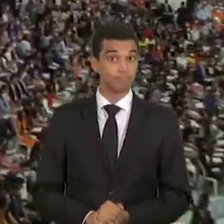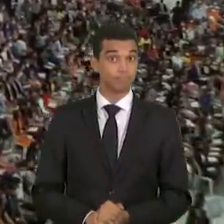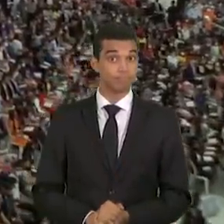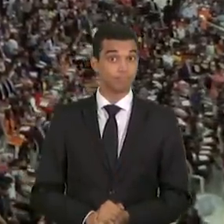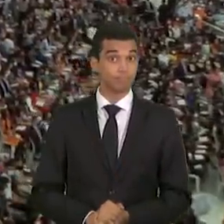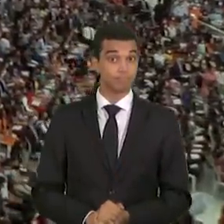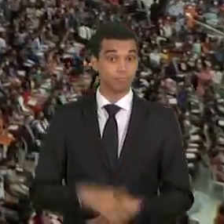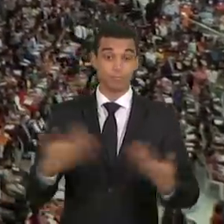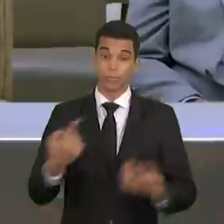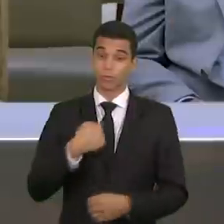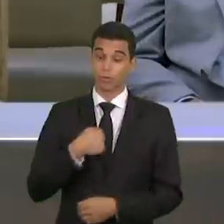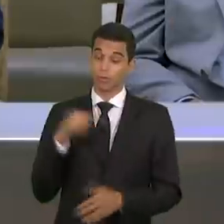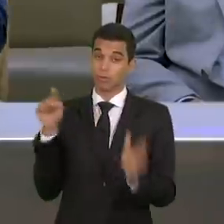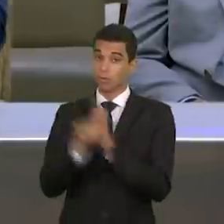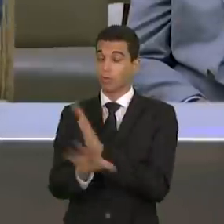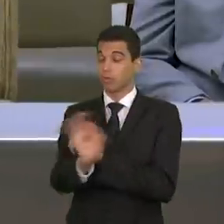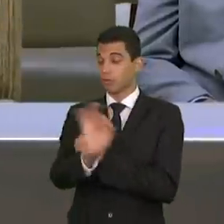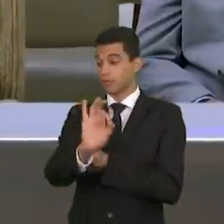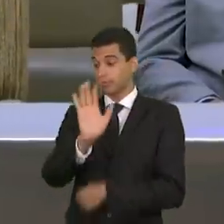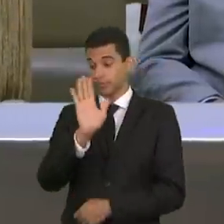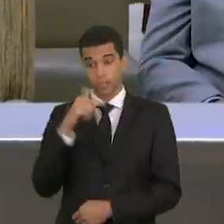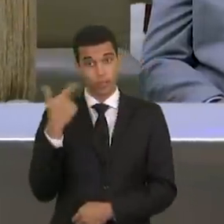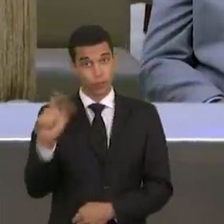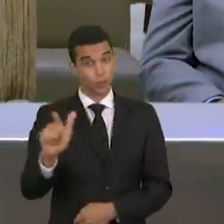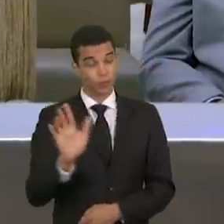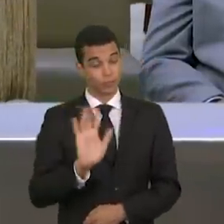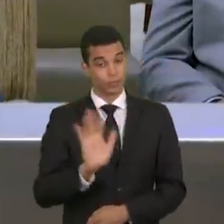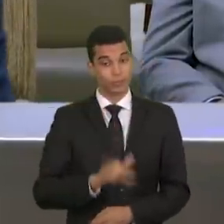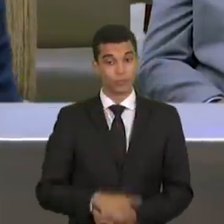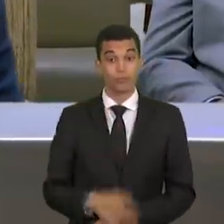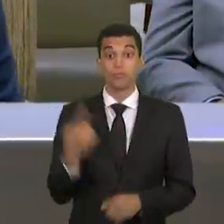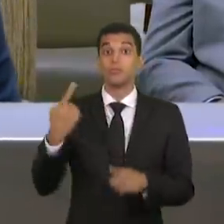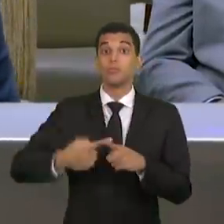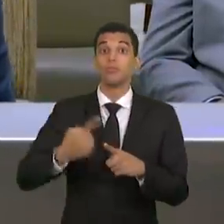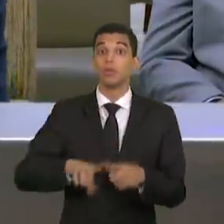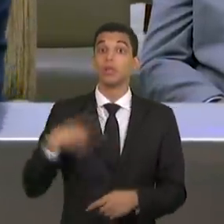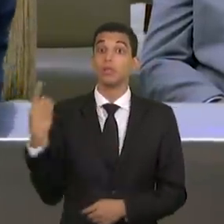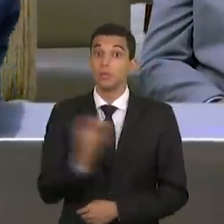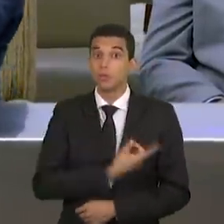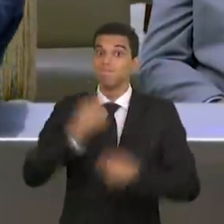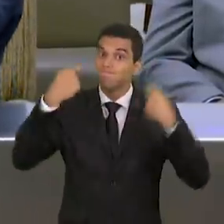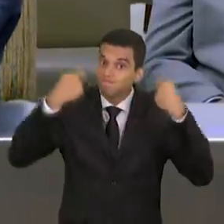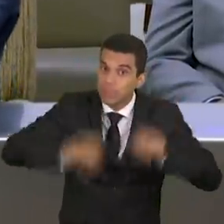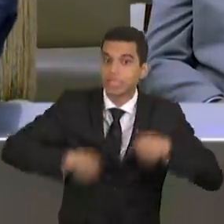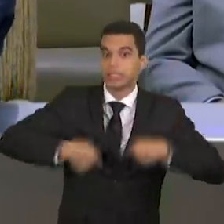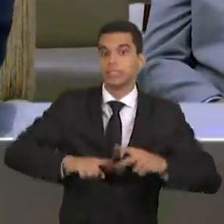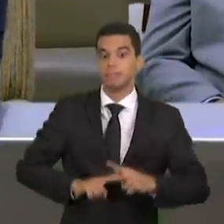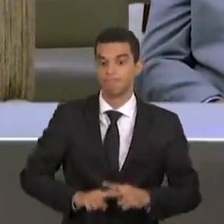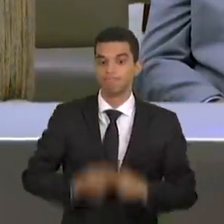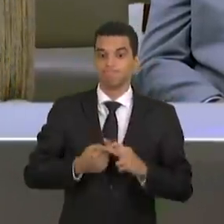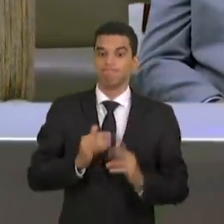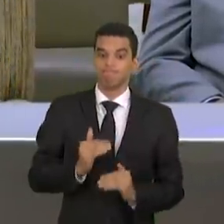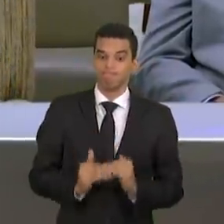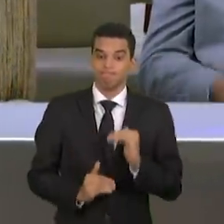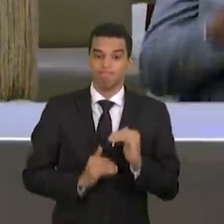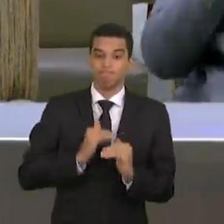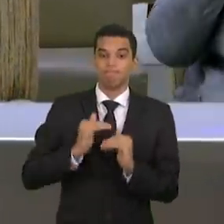Então não vou nem fazer a outra pergunta. Porque a gente precisa deste aperfeiçoamento para